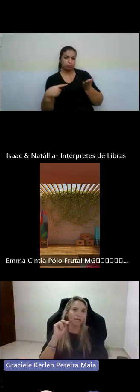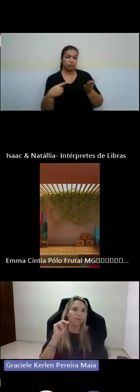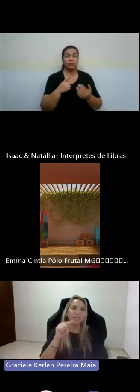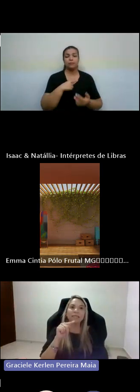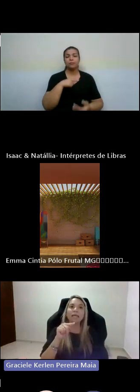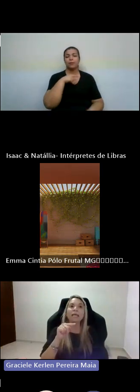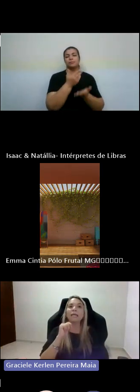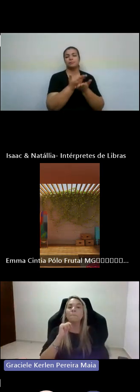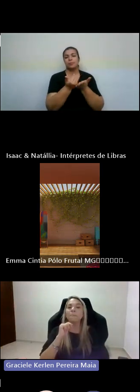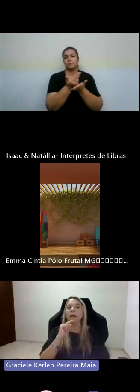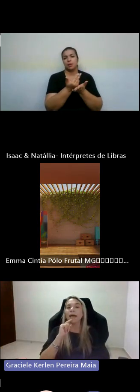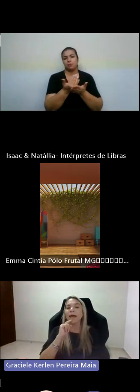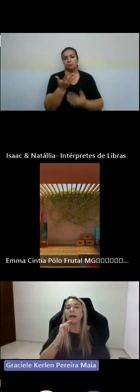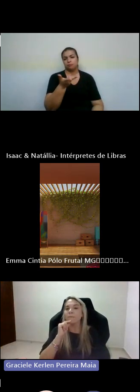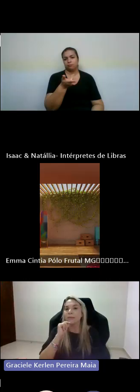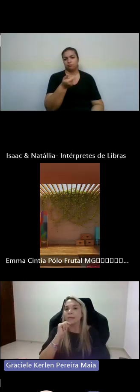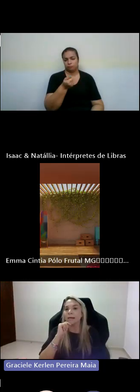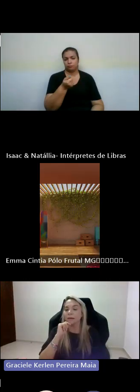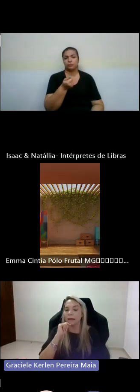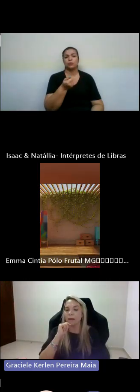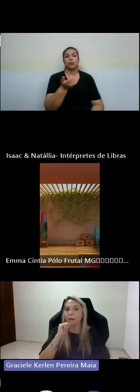maravilhosos. Você tem ali